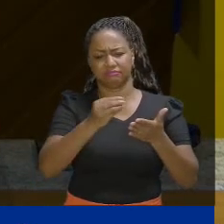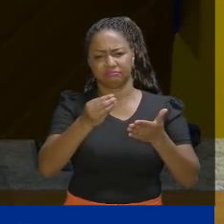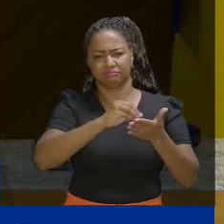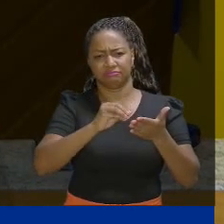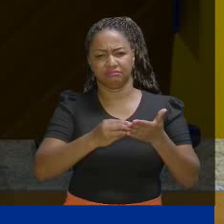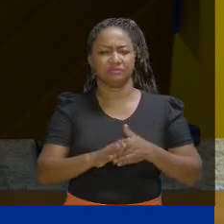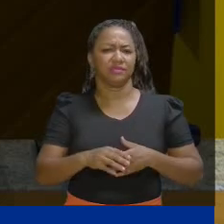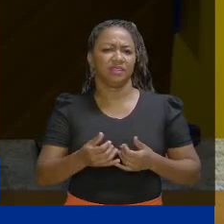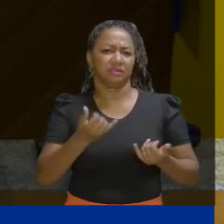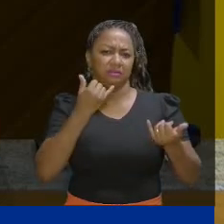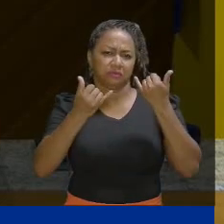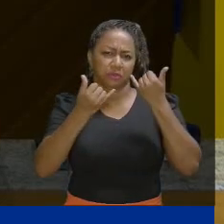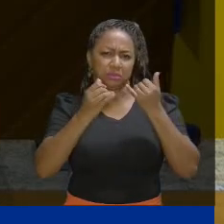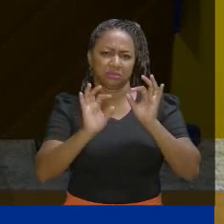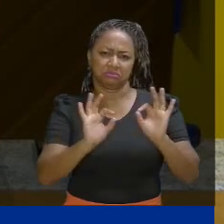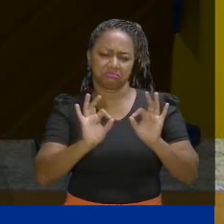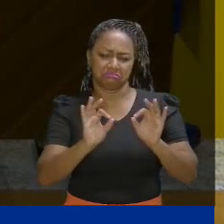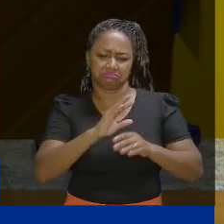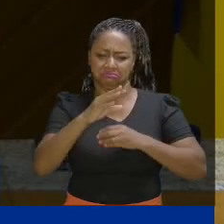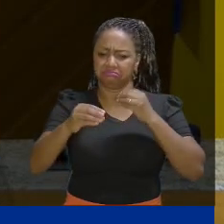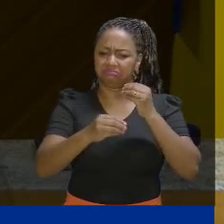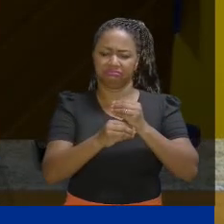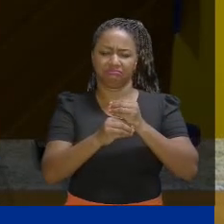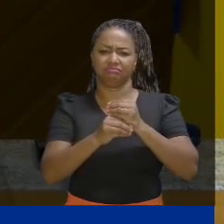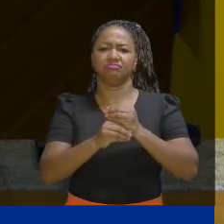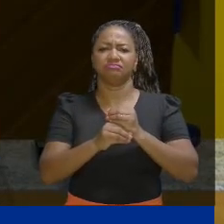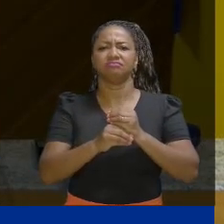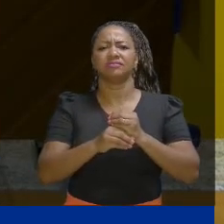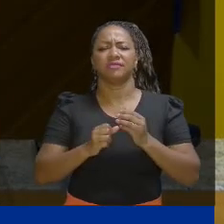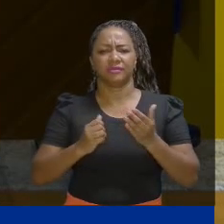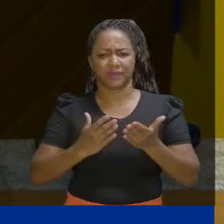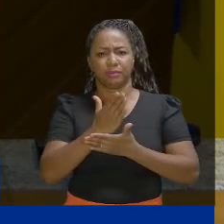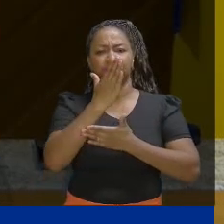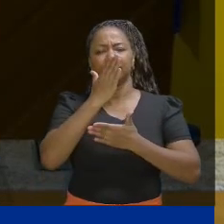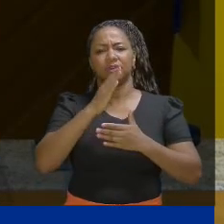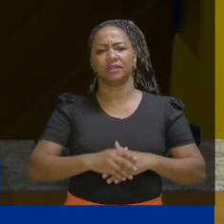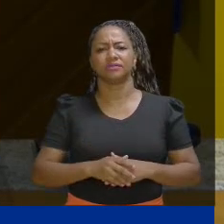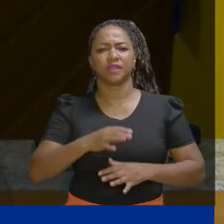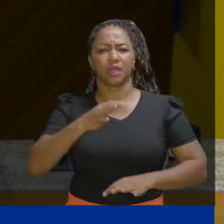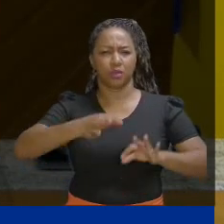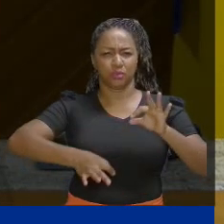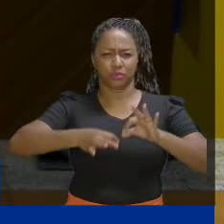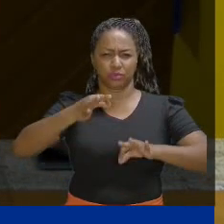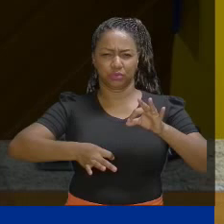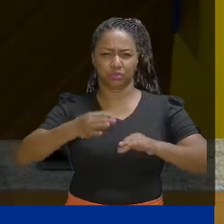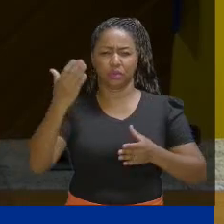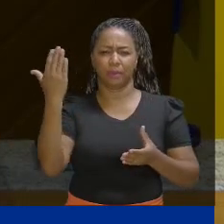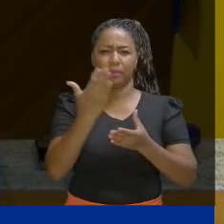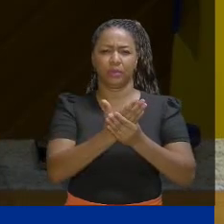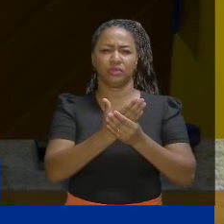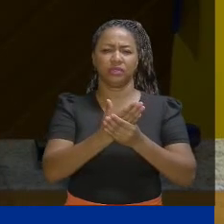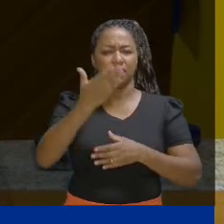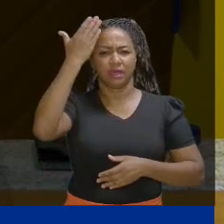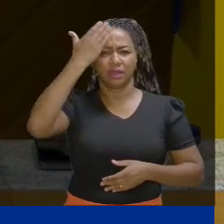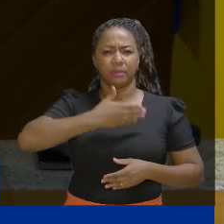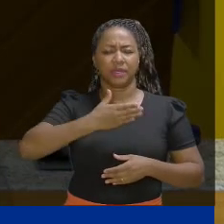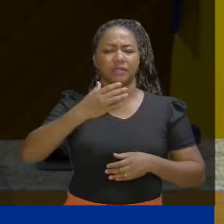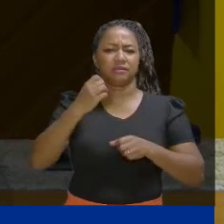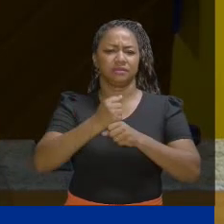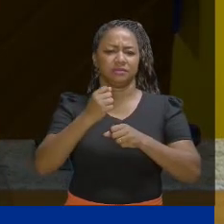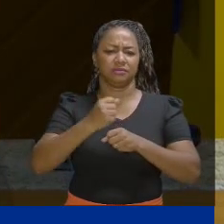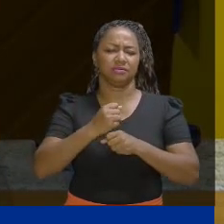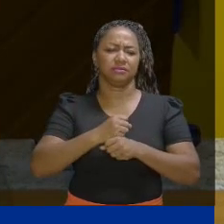nenhuma necessidade de alteração, declaro a ata aprovada. E chamo a julgamento o nosso processo, a prestação de